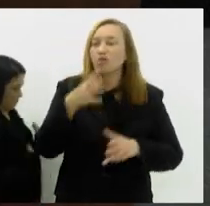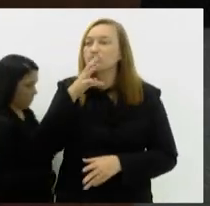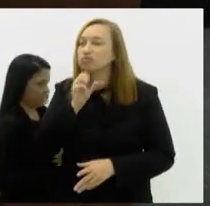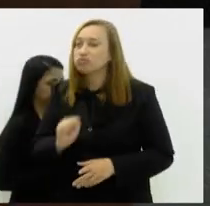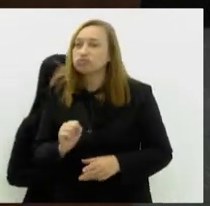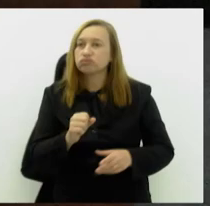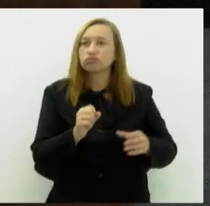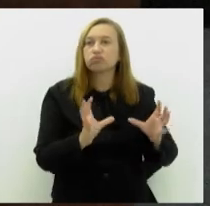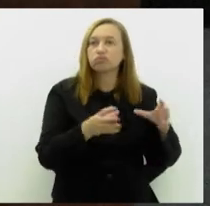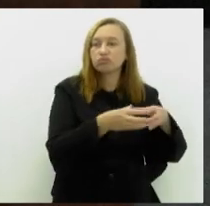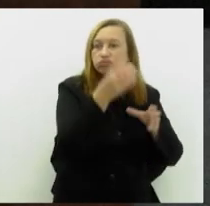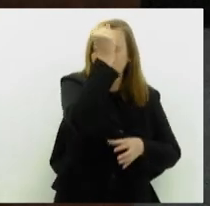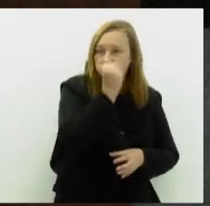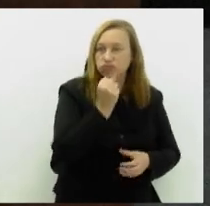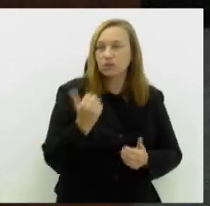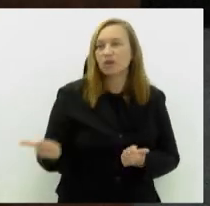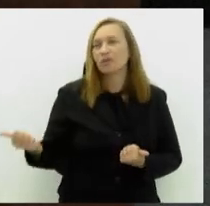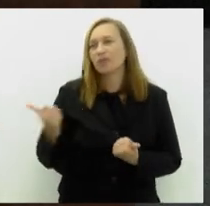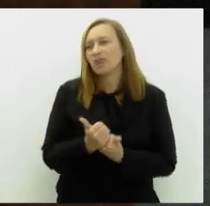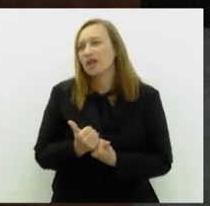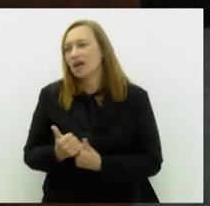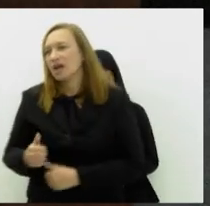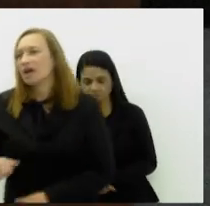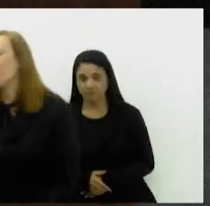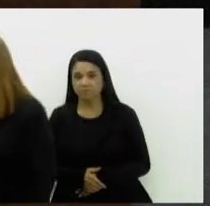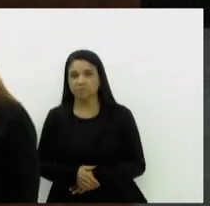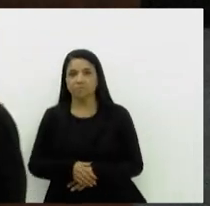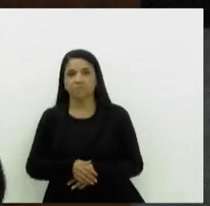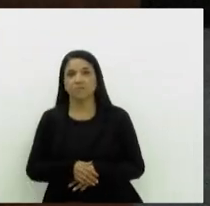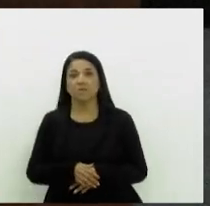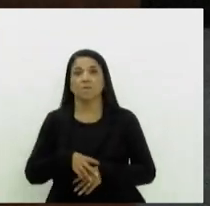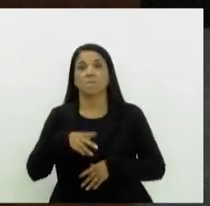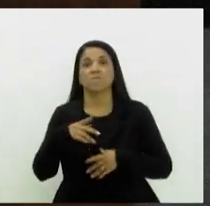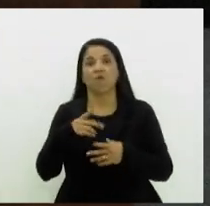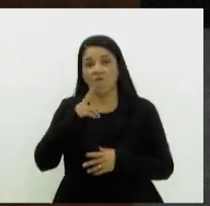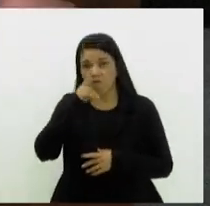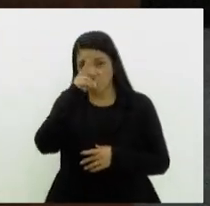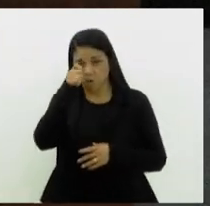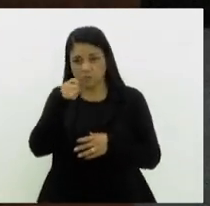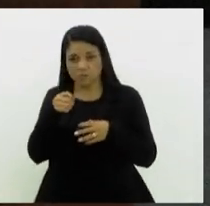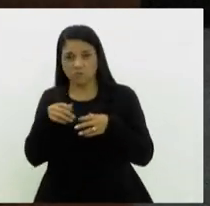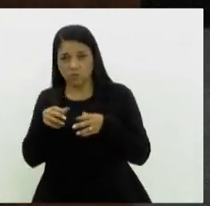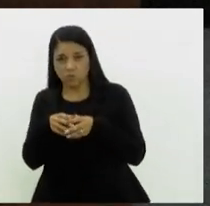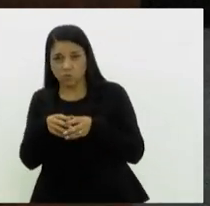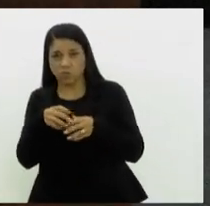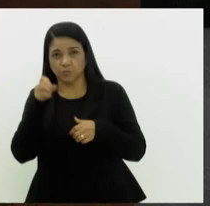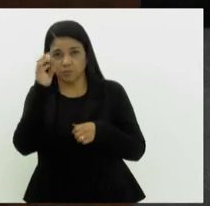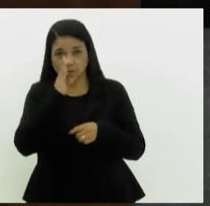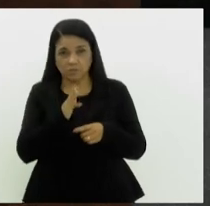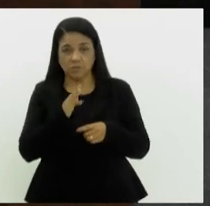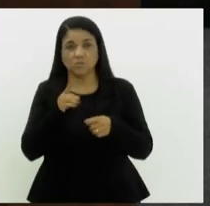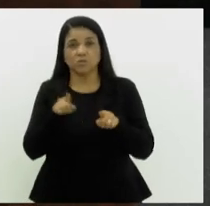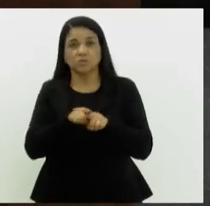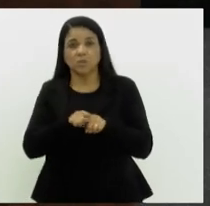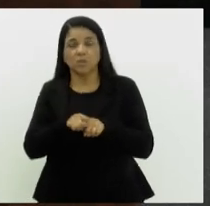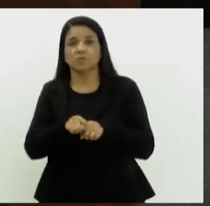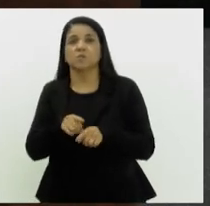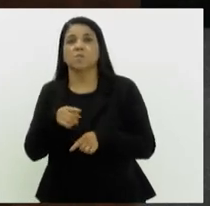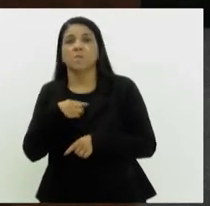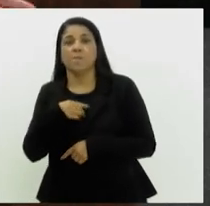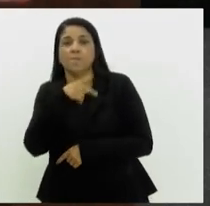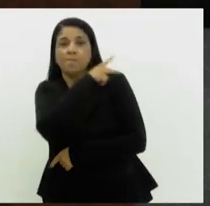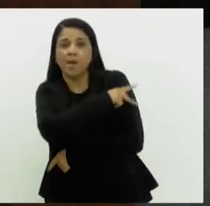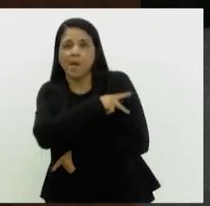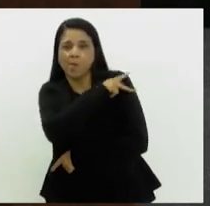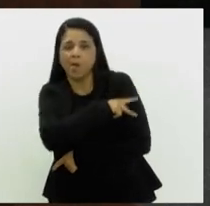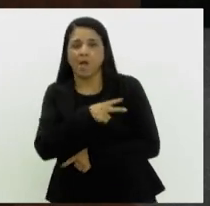algumas forças políticas do Brasil tentam fazer com o próprio povo da América Latina, tratando os venezuelanos menores, os paraguaios menores, é o que faz com o